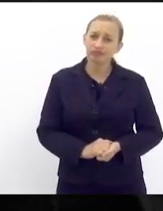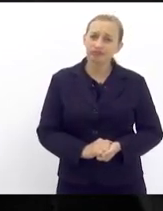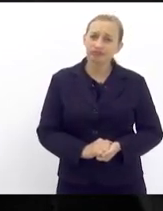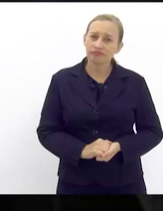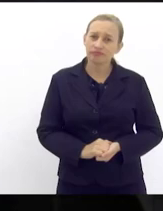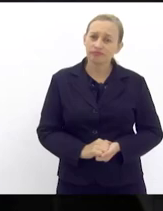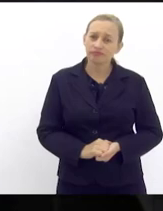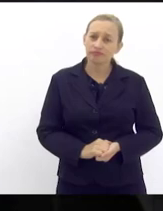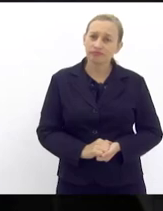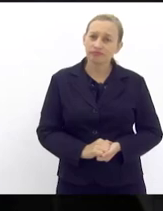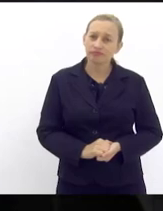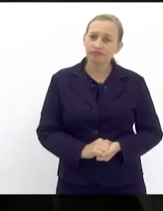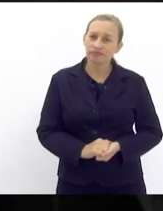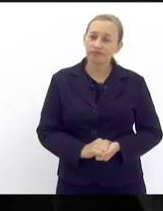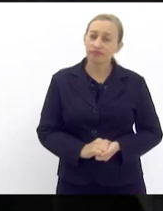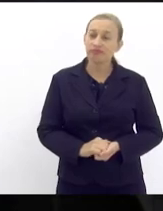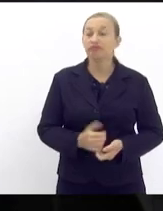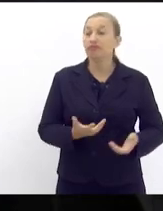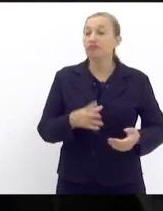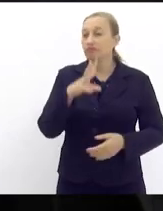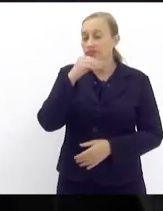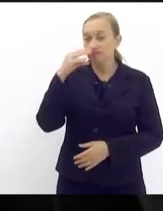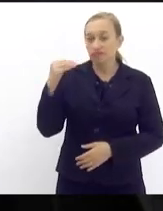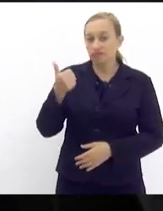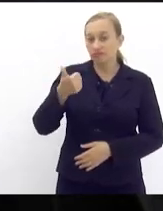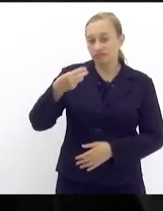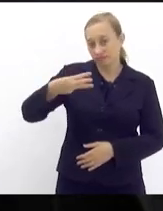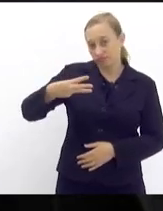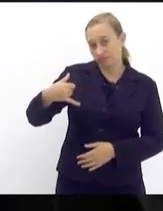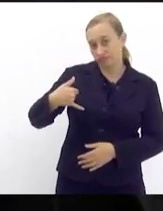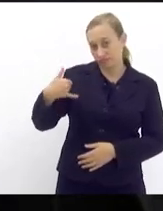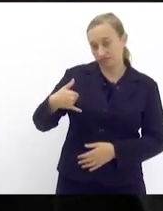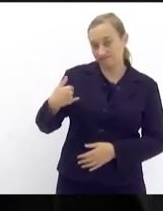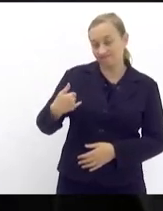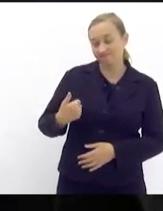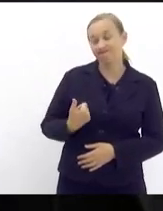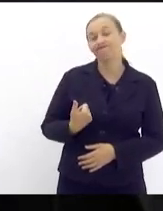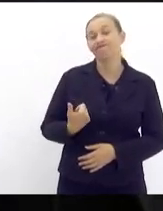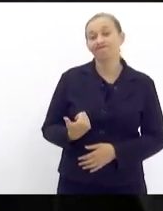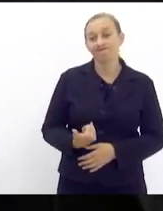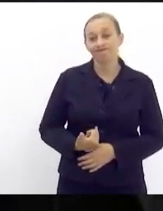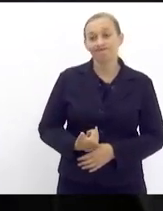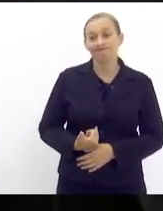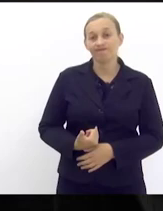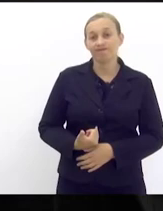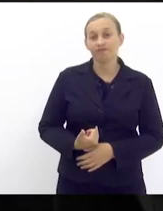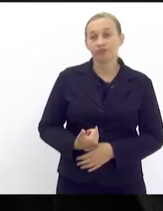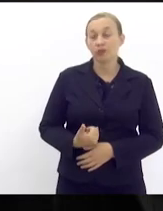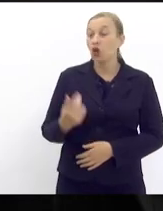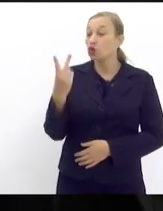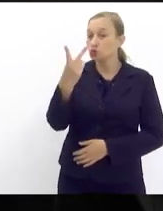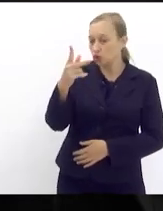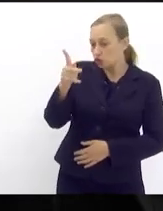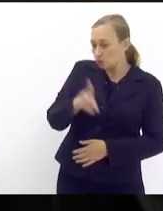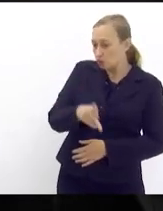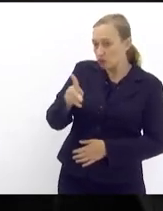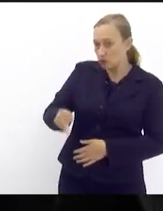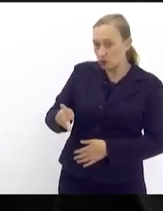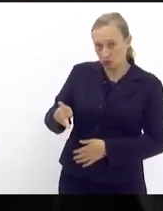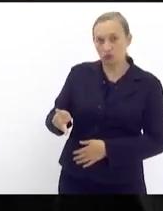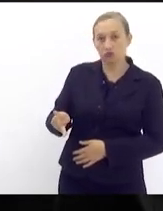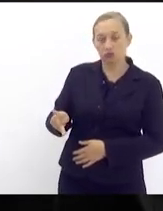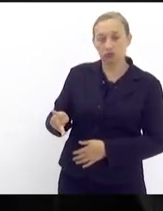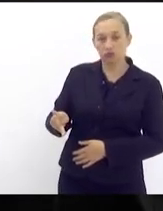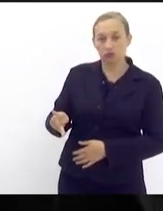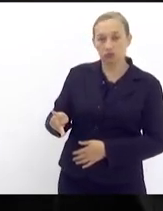e este adolescente de 13 anos foi dominado por